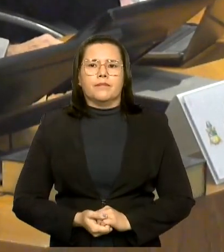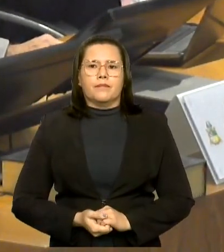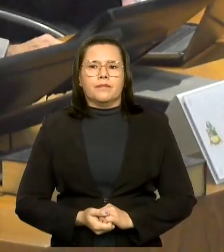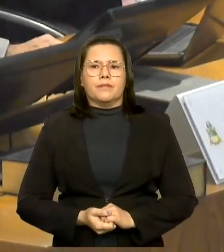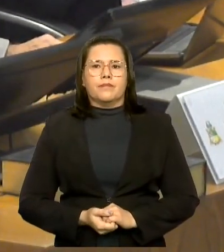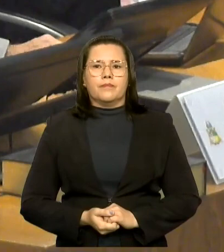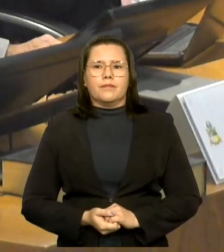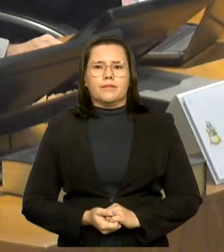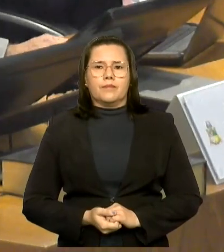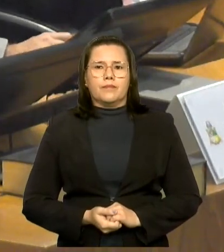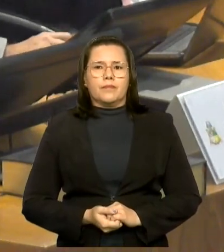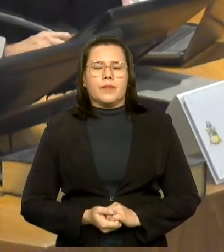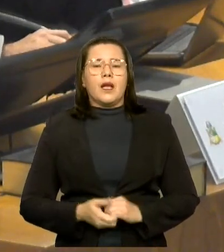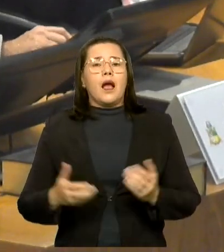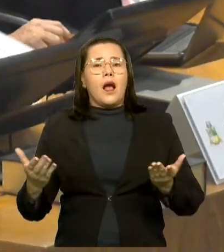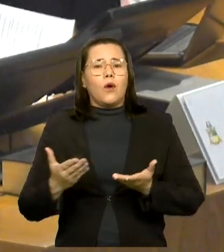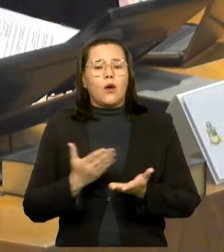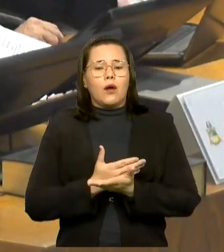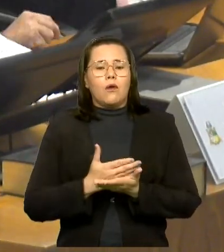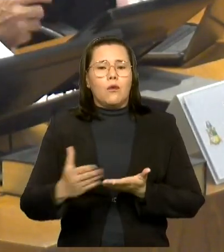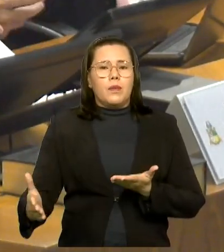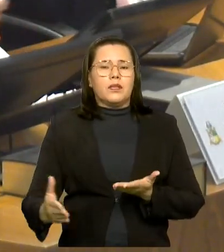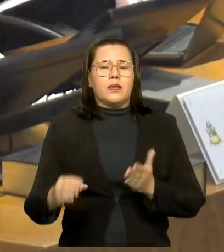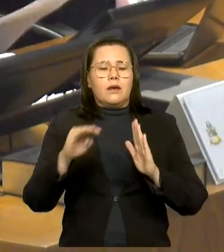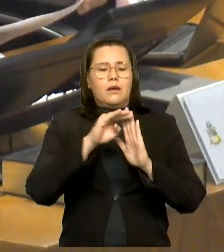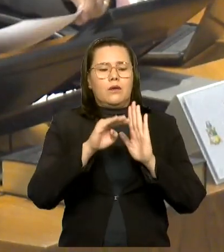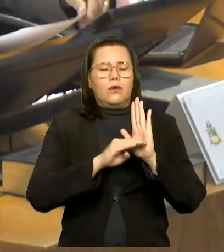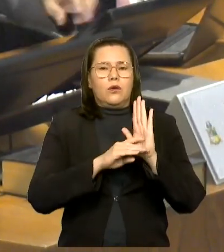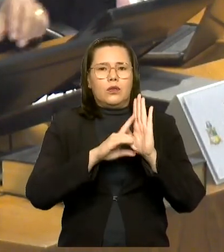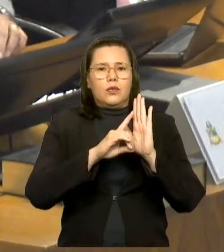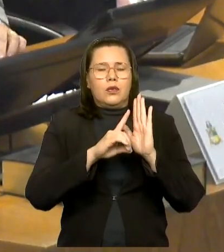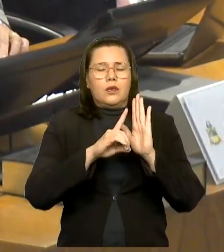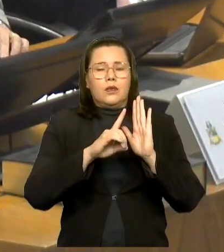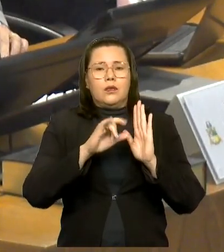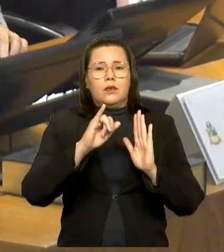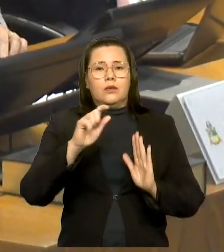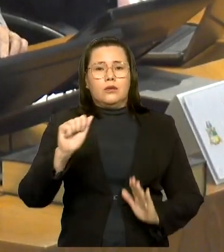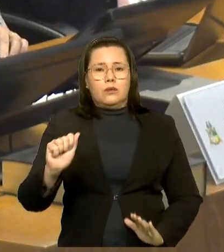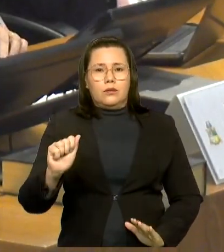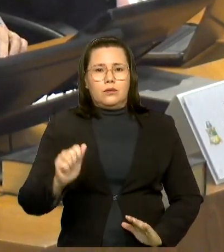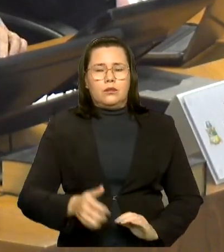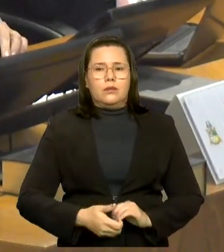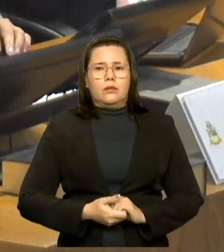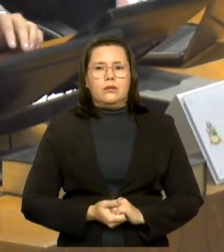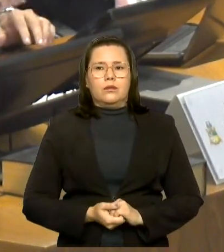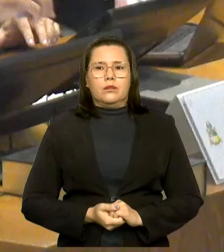Havendo quórum, passemos à ordem do dia.